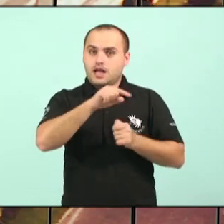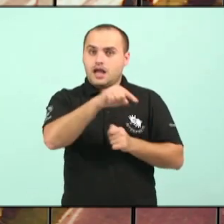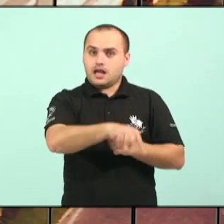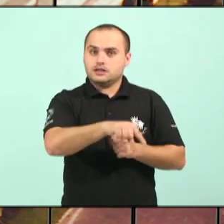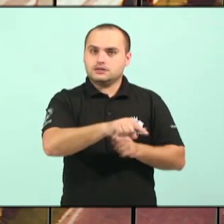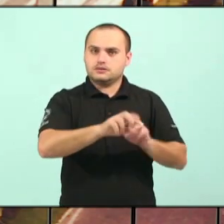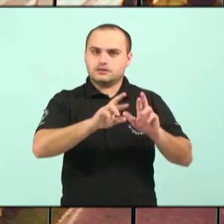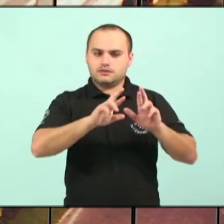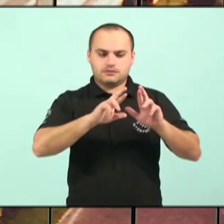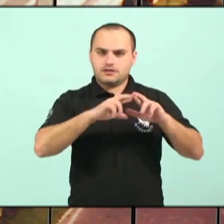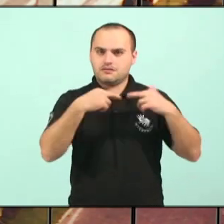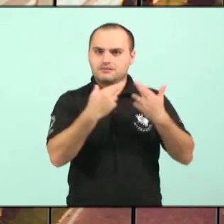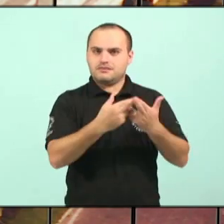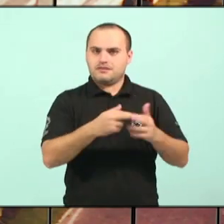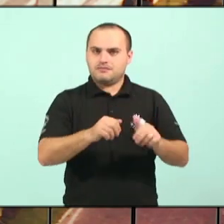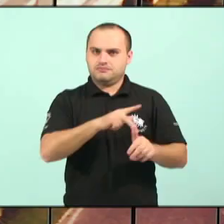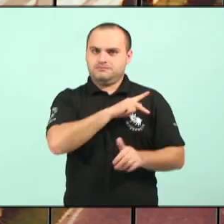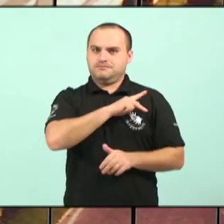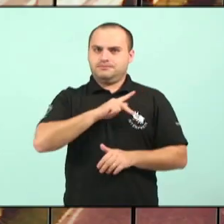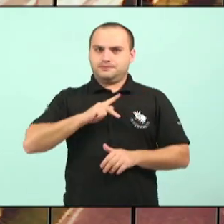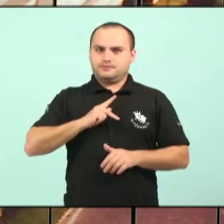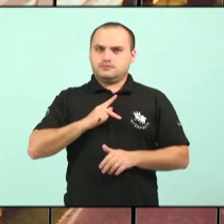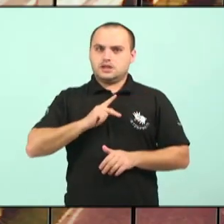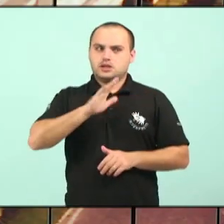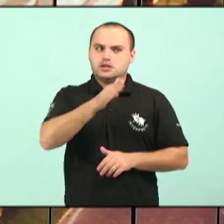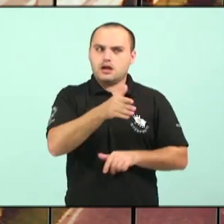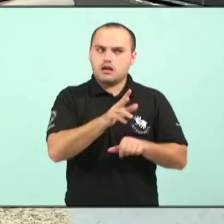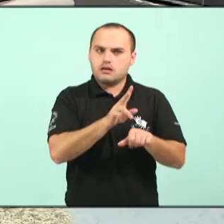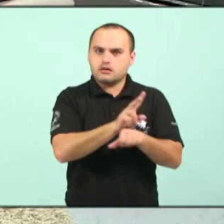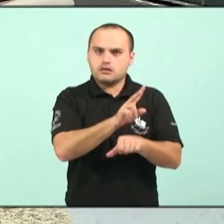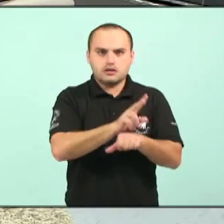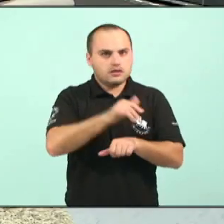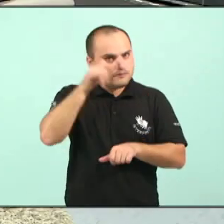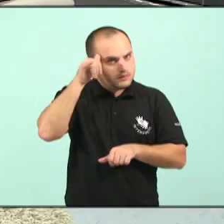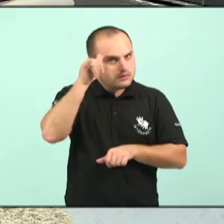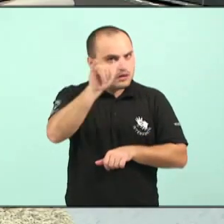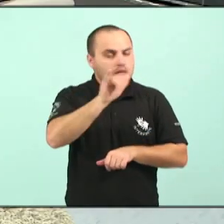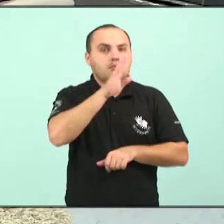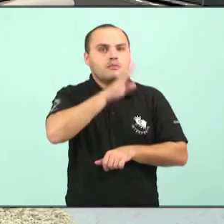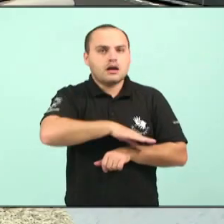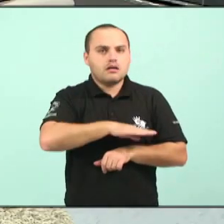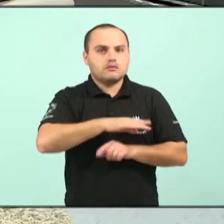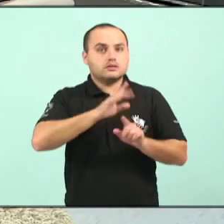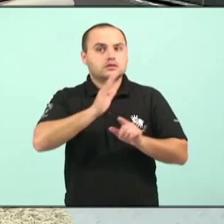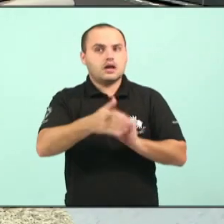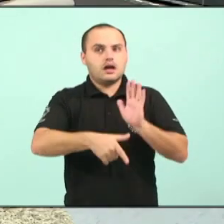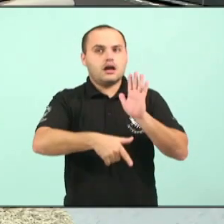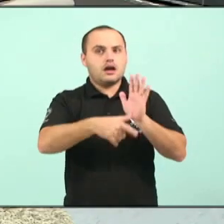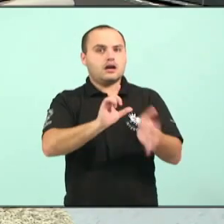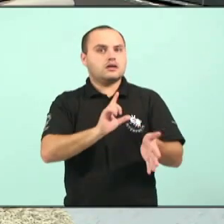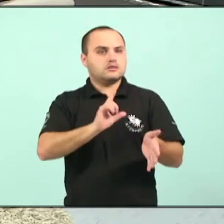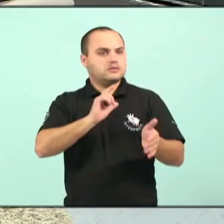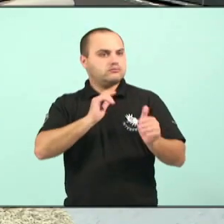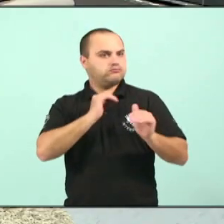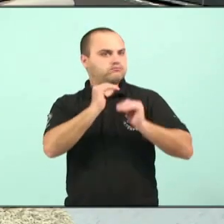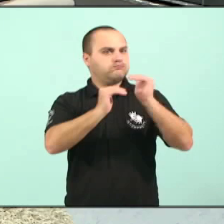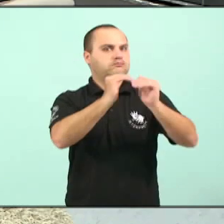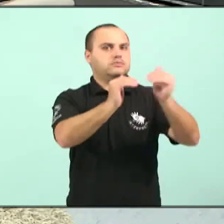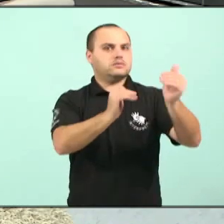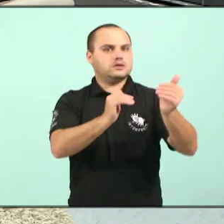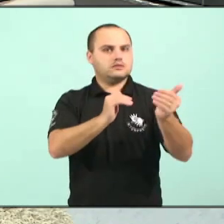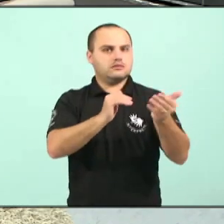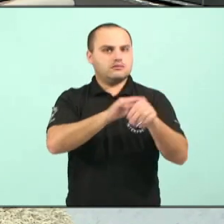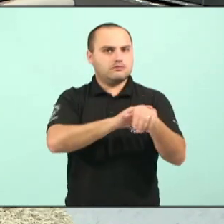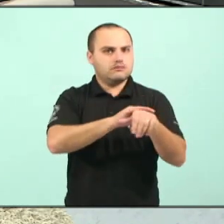pública e de se, digamos assim, prevenir que algum mal aconteça, mas correr na frente antes de que o novo